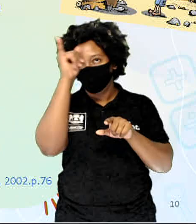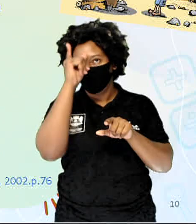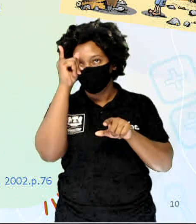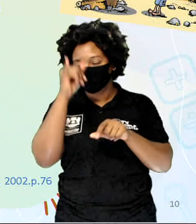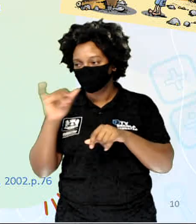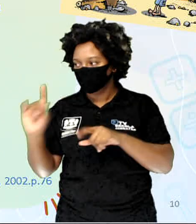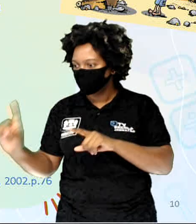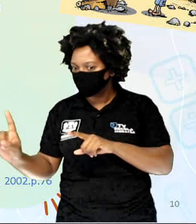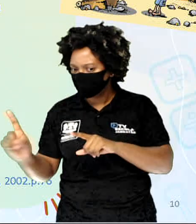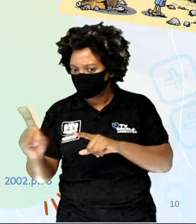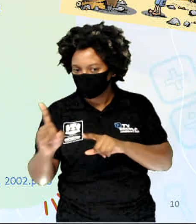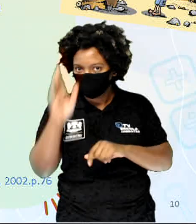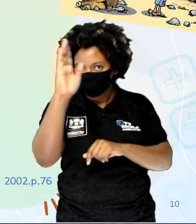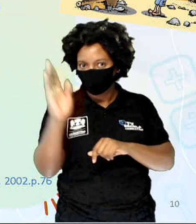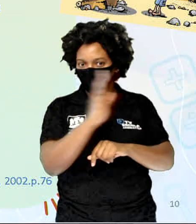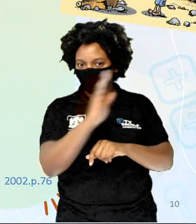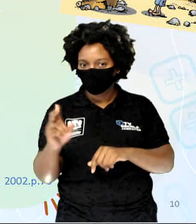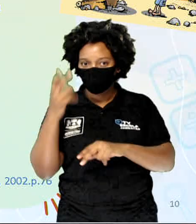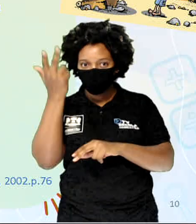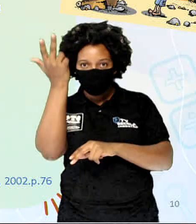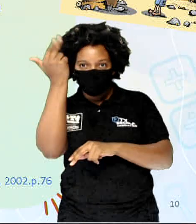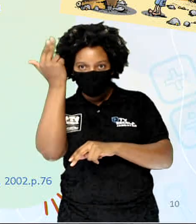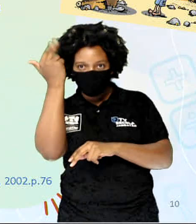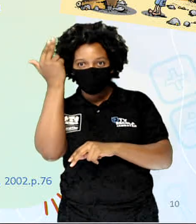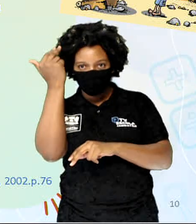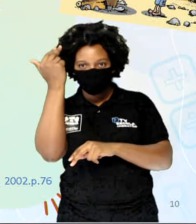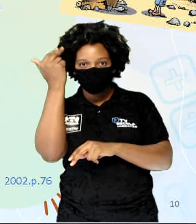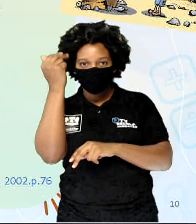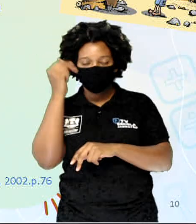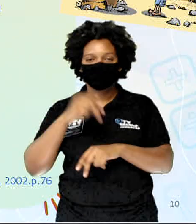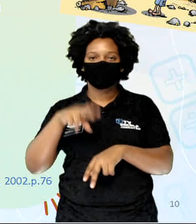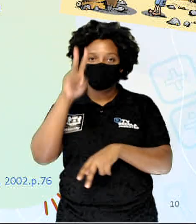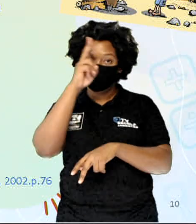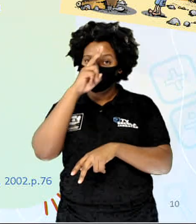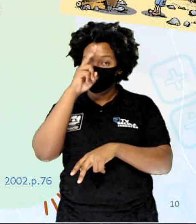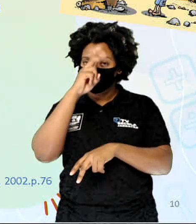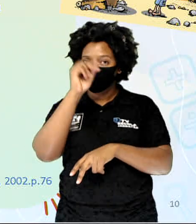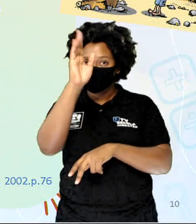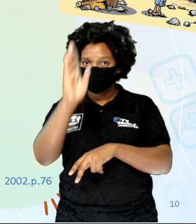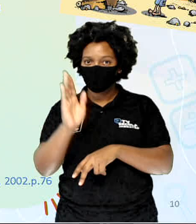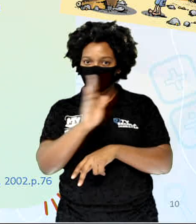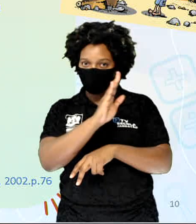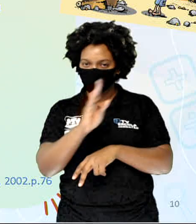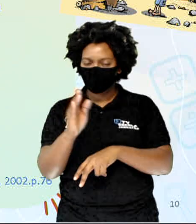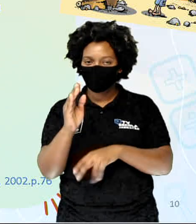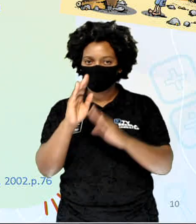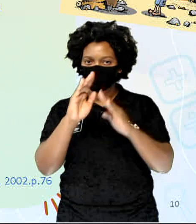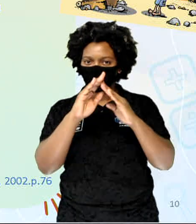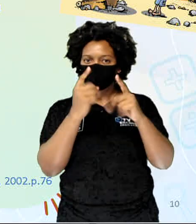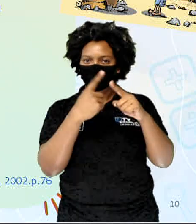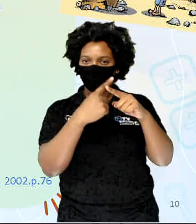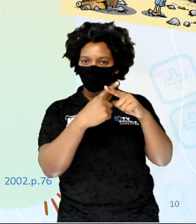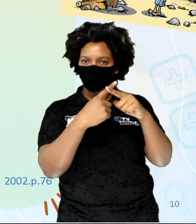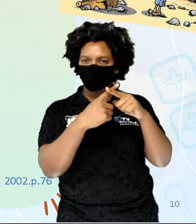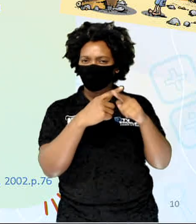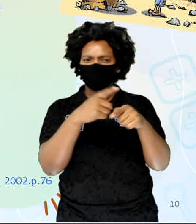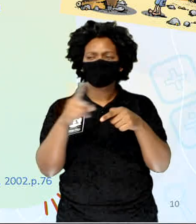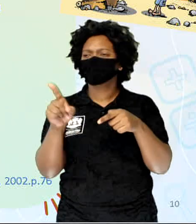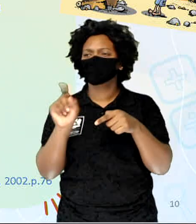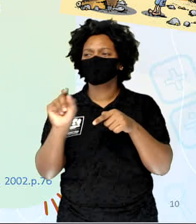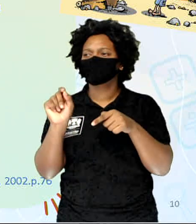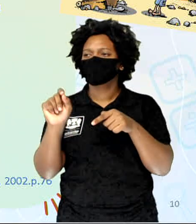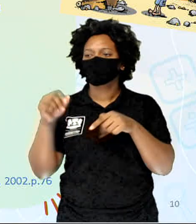gordo vigário a cavalo. Lembrando que vigário é um representante da igreja, né? Você aí, menino, para onde vai